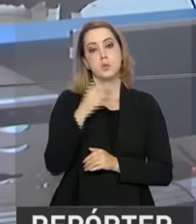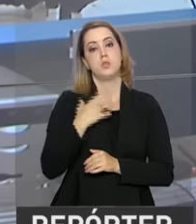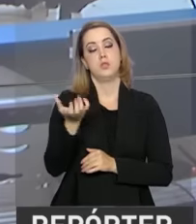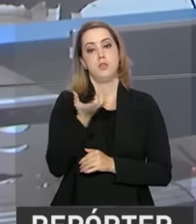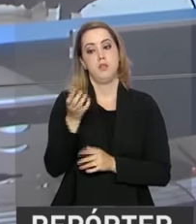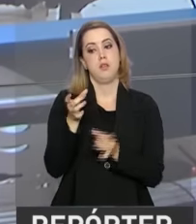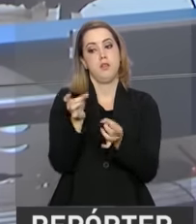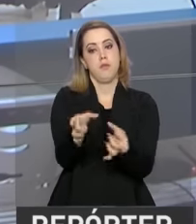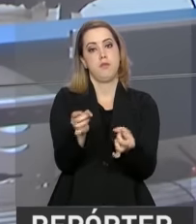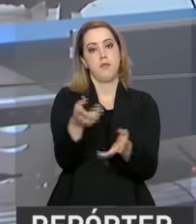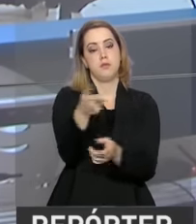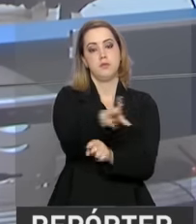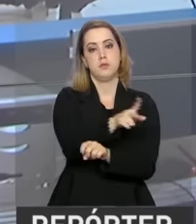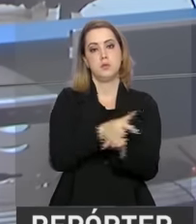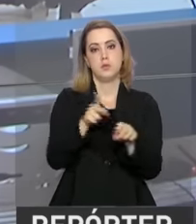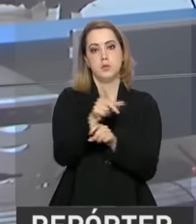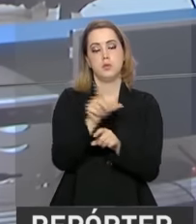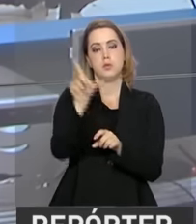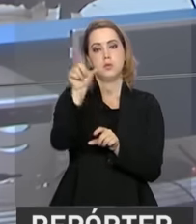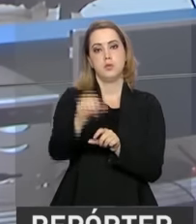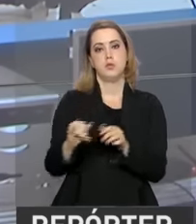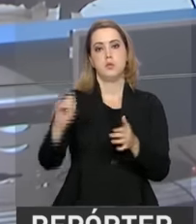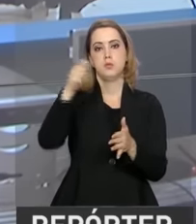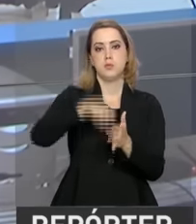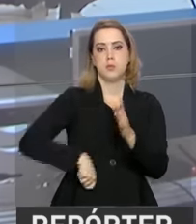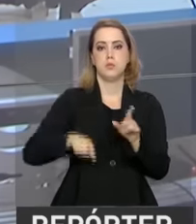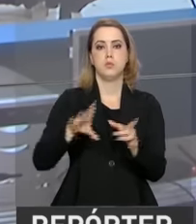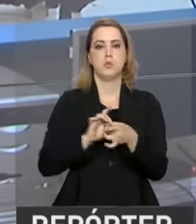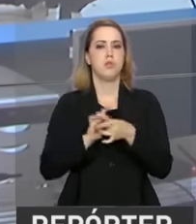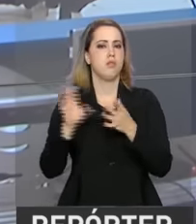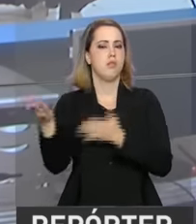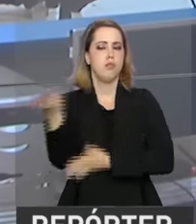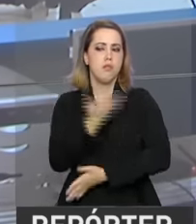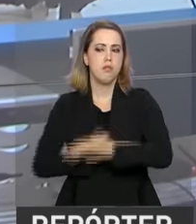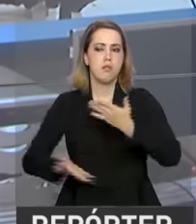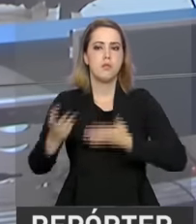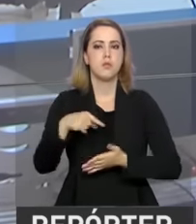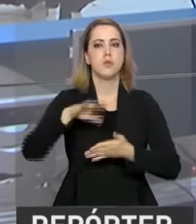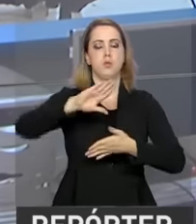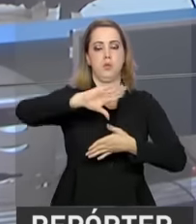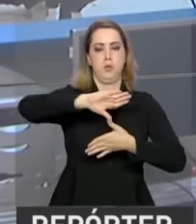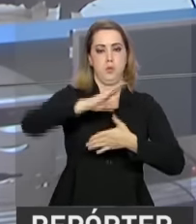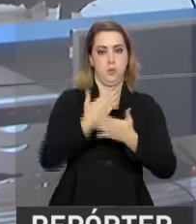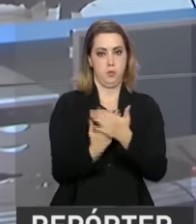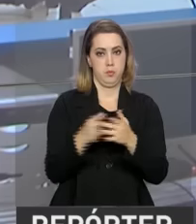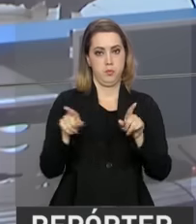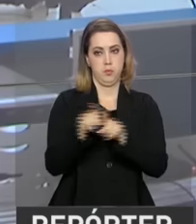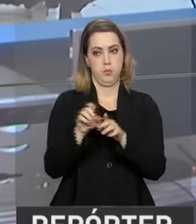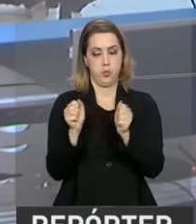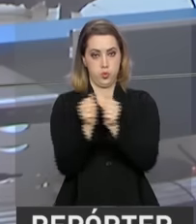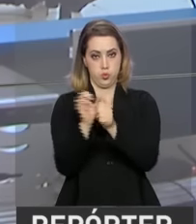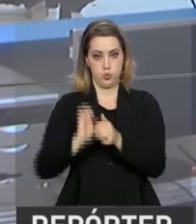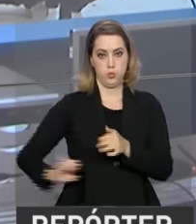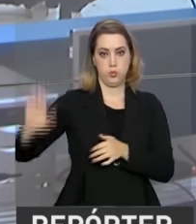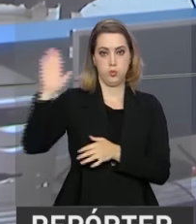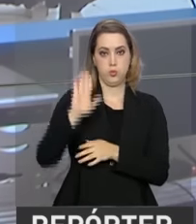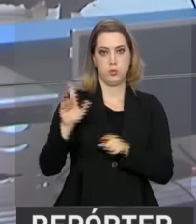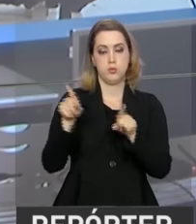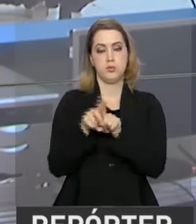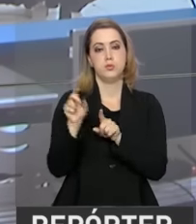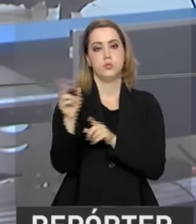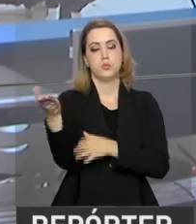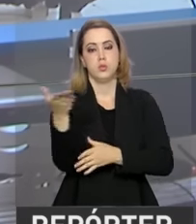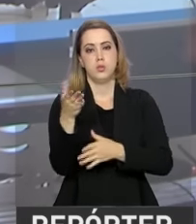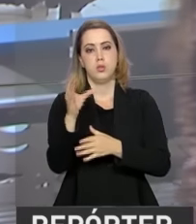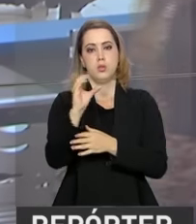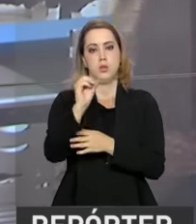reduzindo barreiras tarifárias e apostando em acordos de livre comércio entre o Mercosul e a União Europeia. Temas que foram tratados durante a